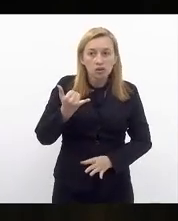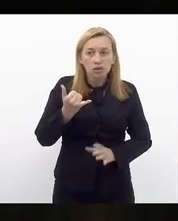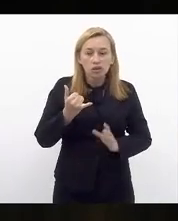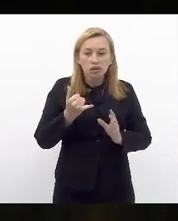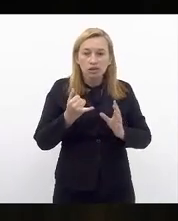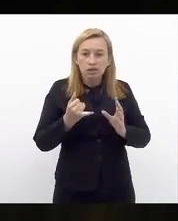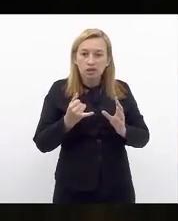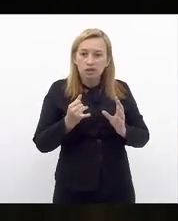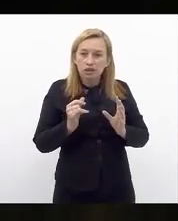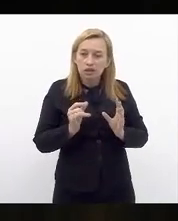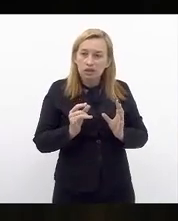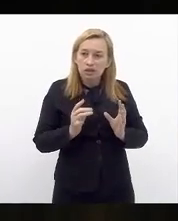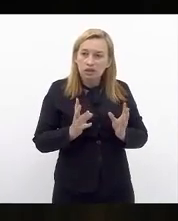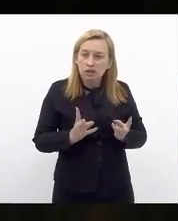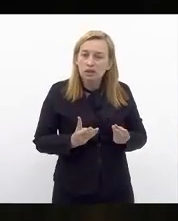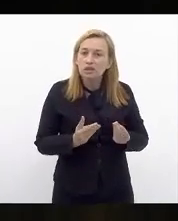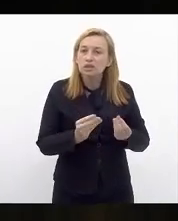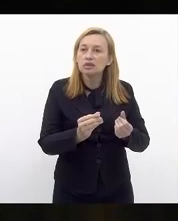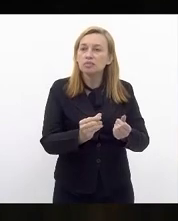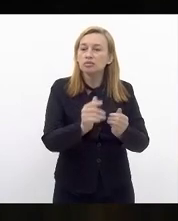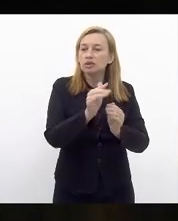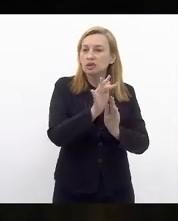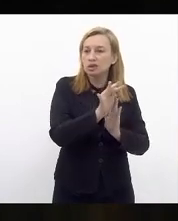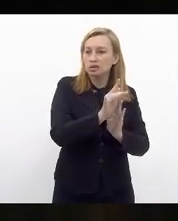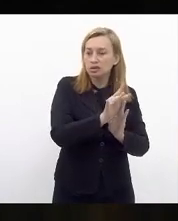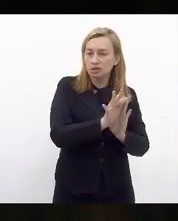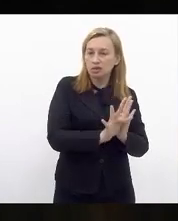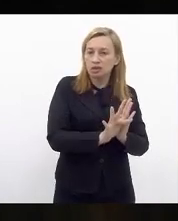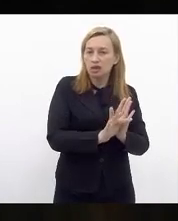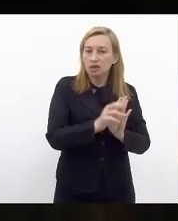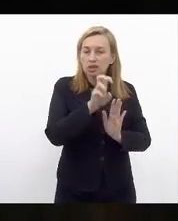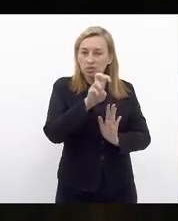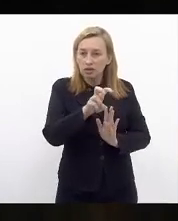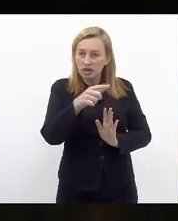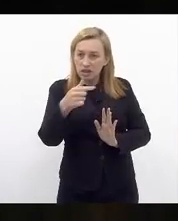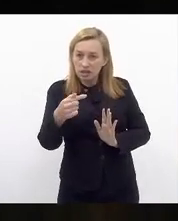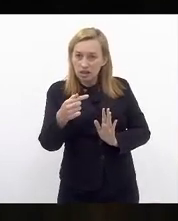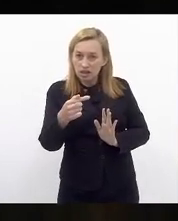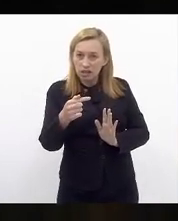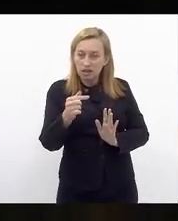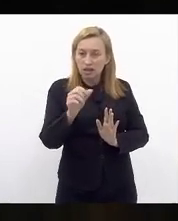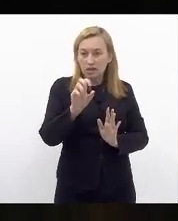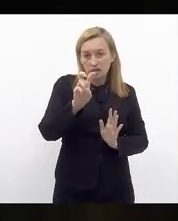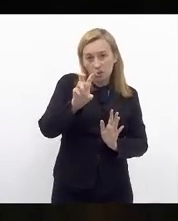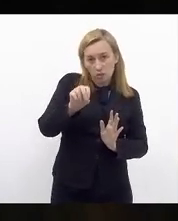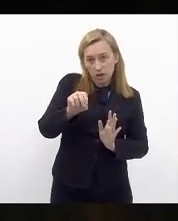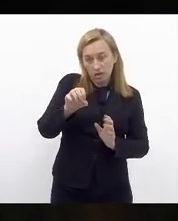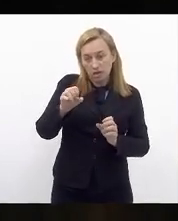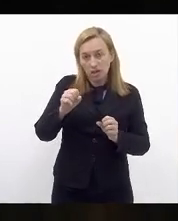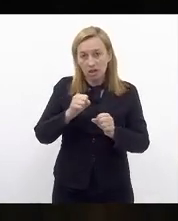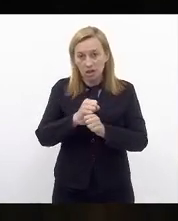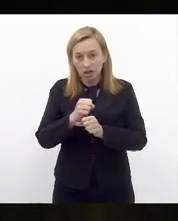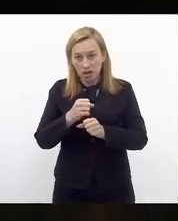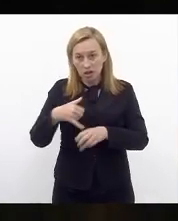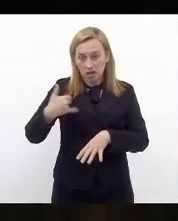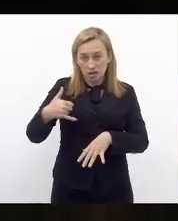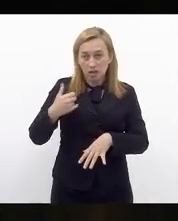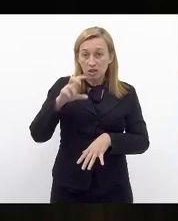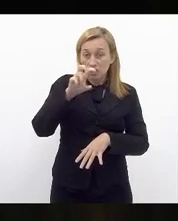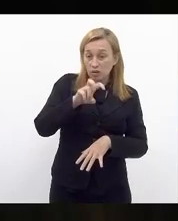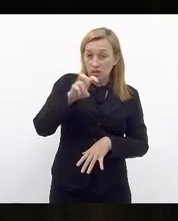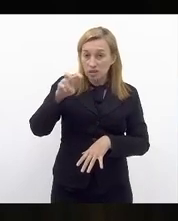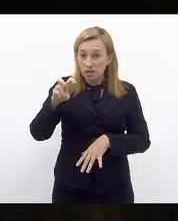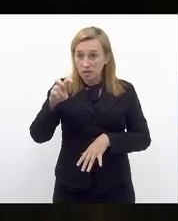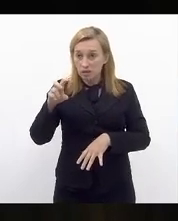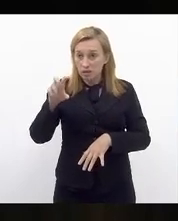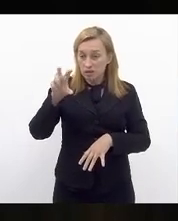Teresa ela previa não 57 60 anos ela previa manutenção de 55 e 60 anos